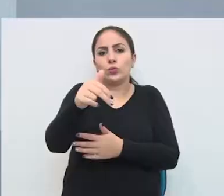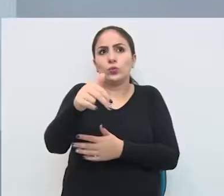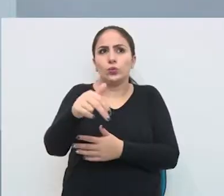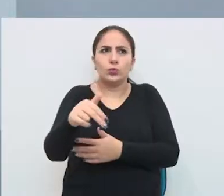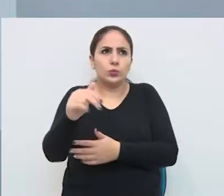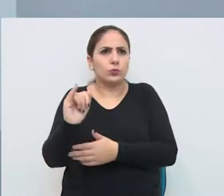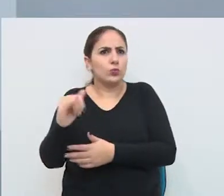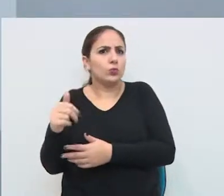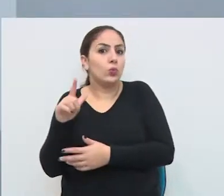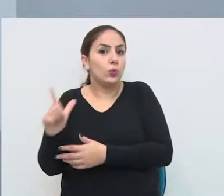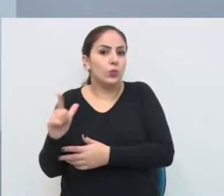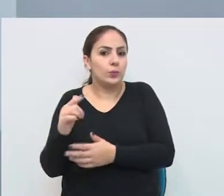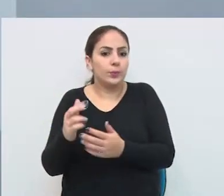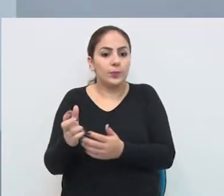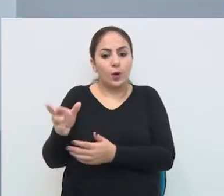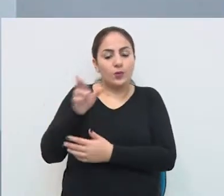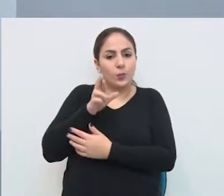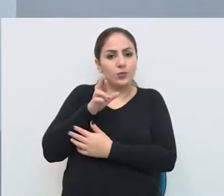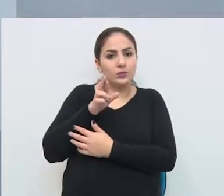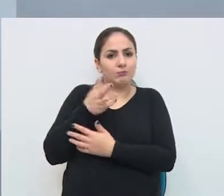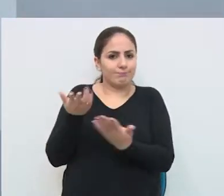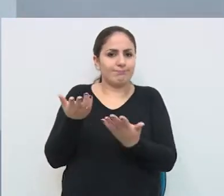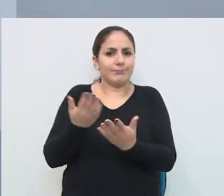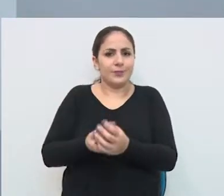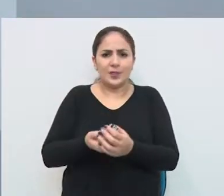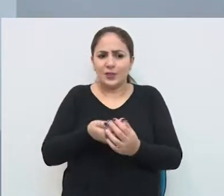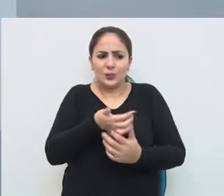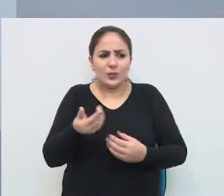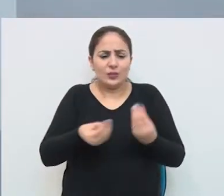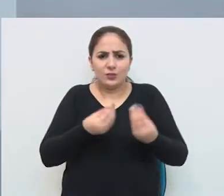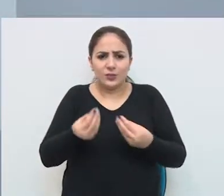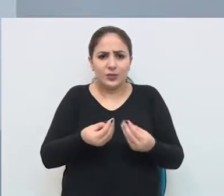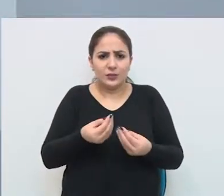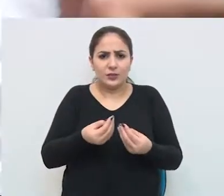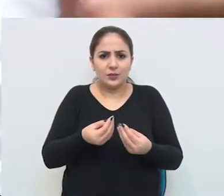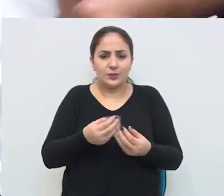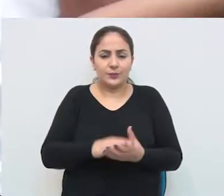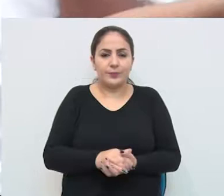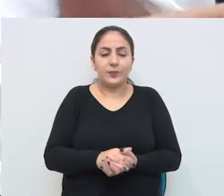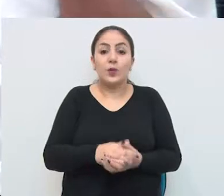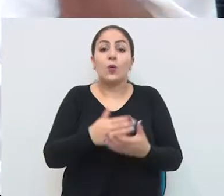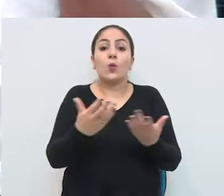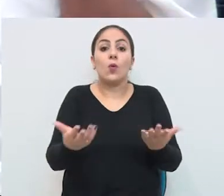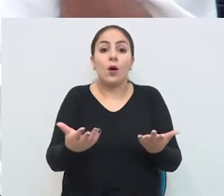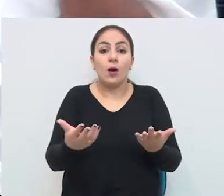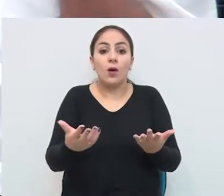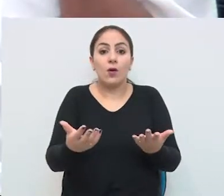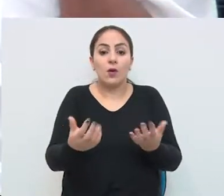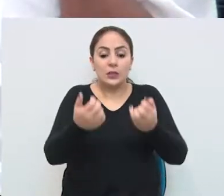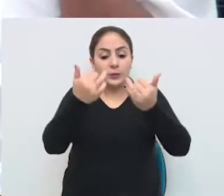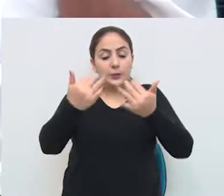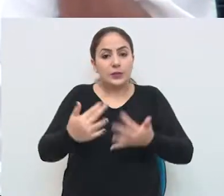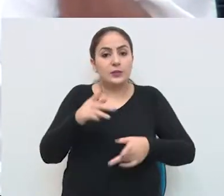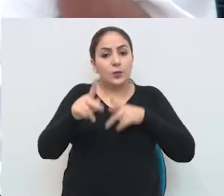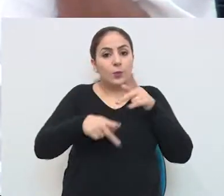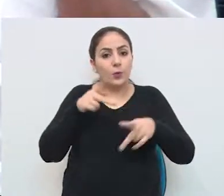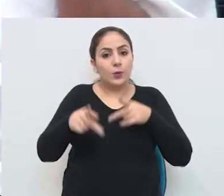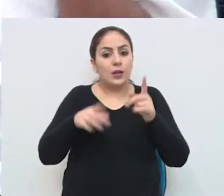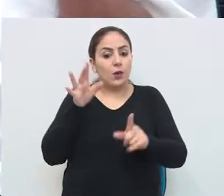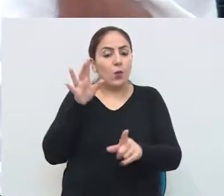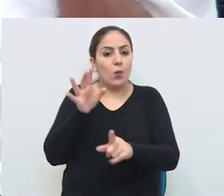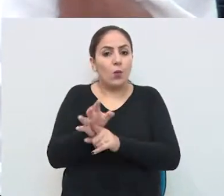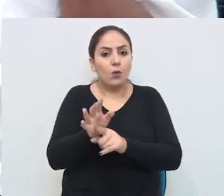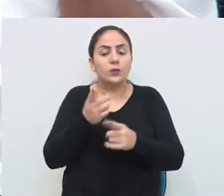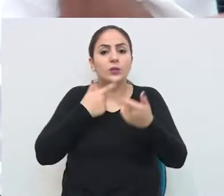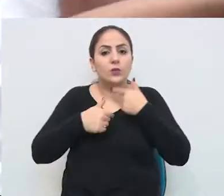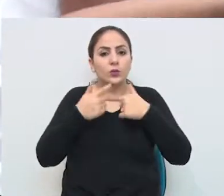julho, para esperar uma resposta técnica. Isso não existe, gente. A área está lá, é a área do município. Qual a legitimidade popular para irmos contra a vontade